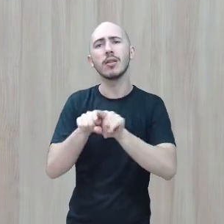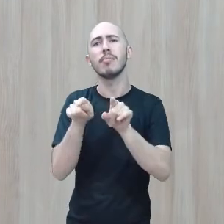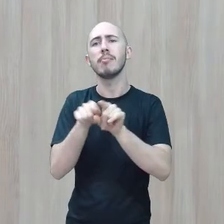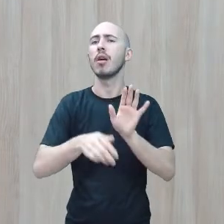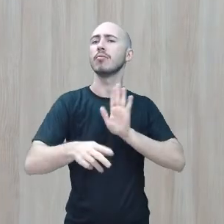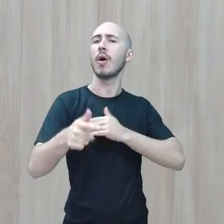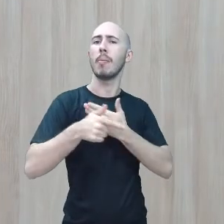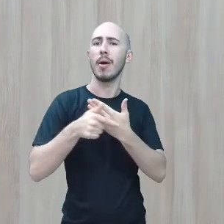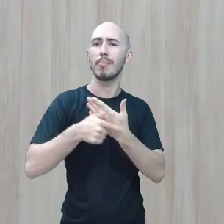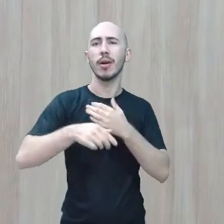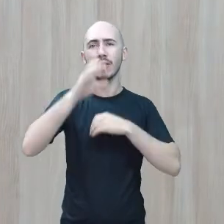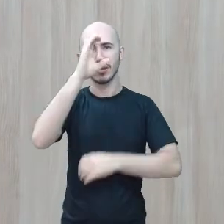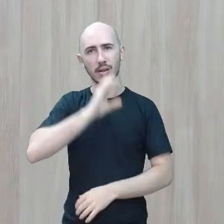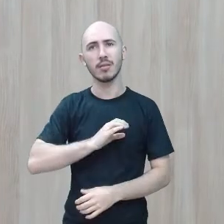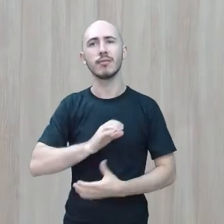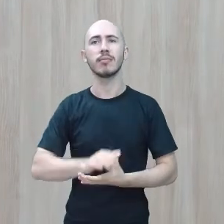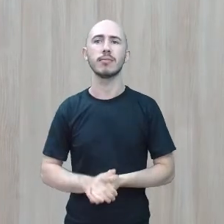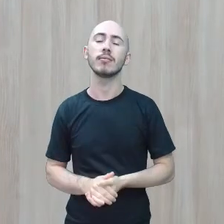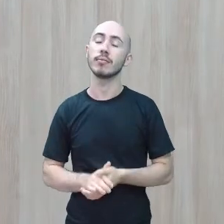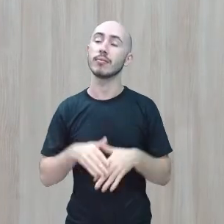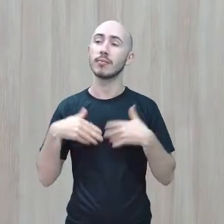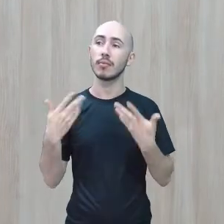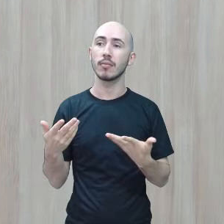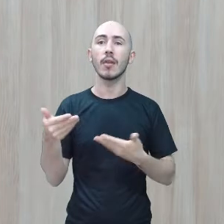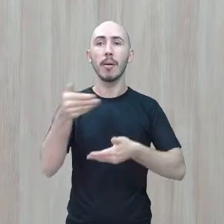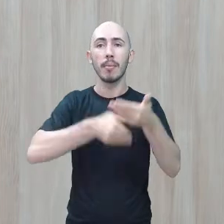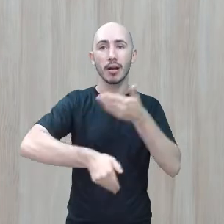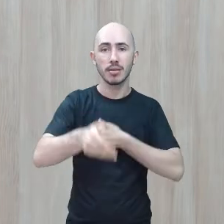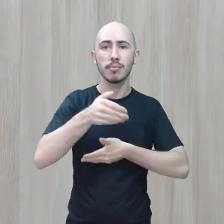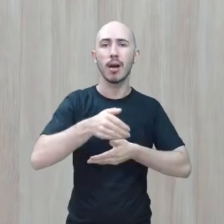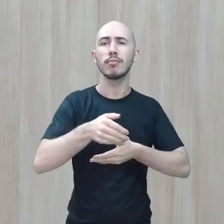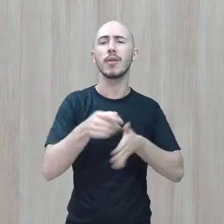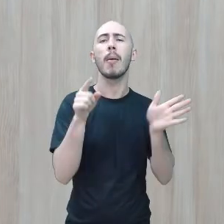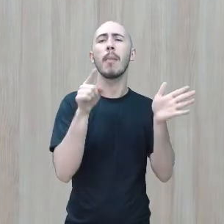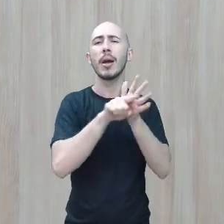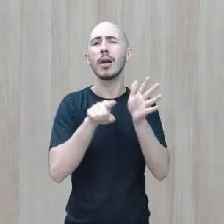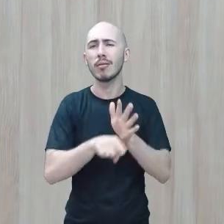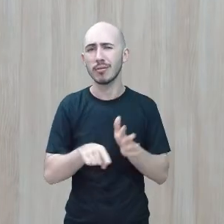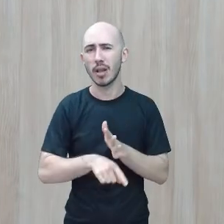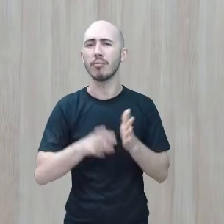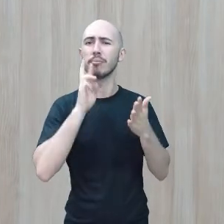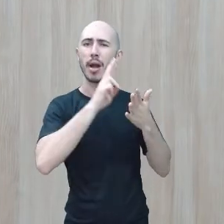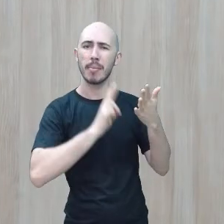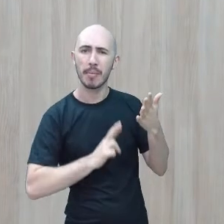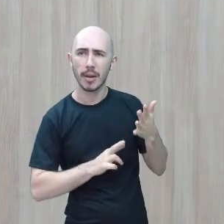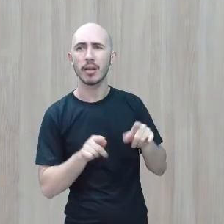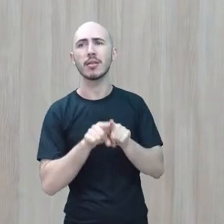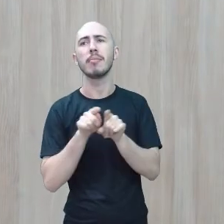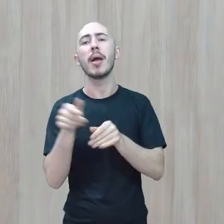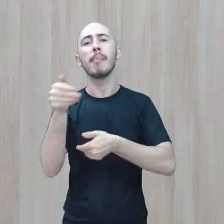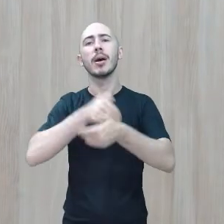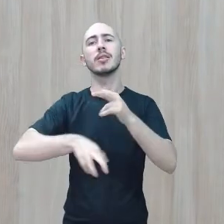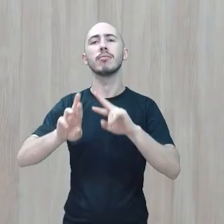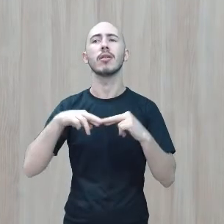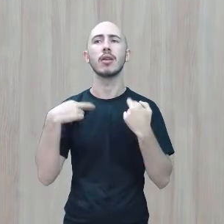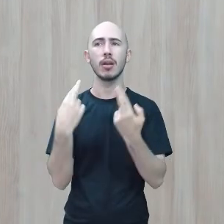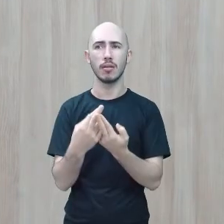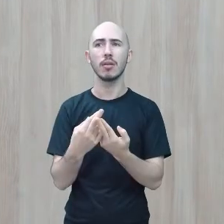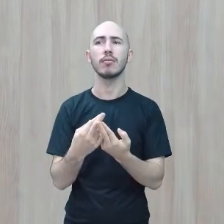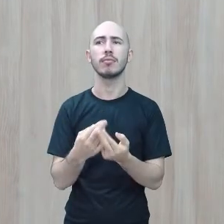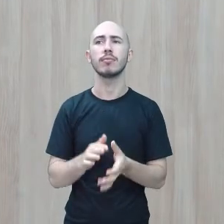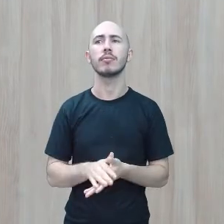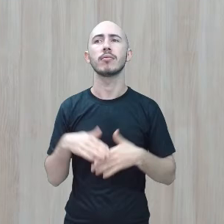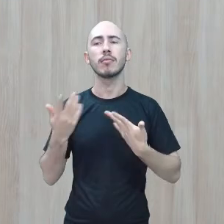cidadã e cidadão. Então, a gente pode participar respondendo questionários, participando das reuniões,